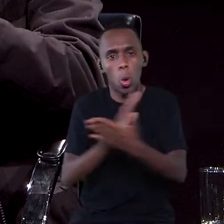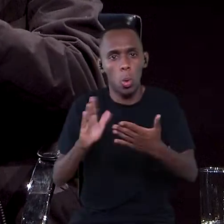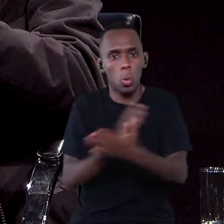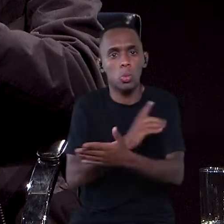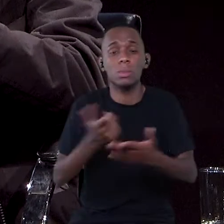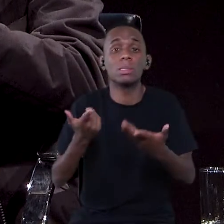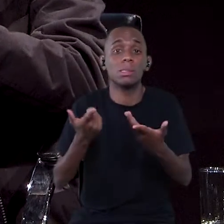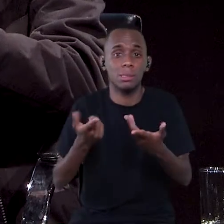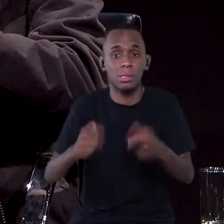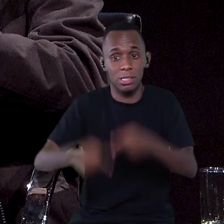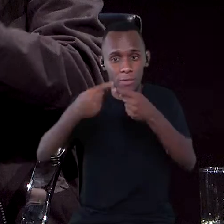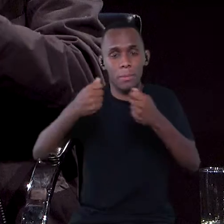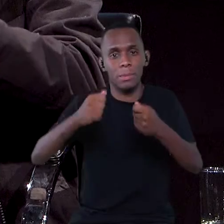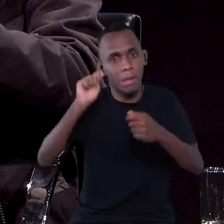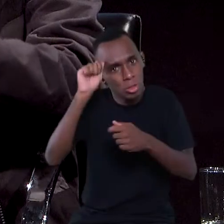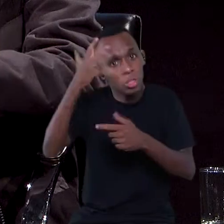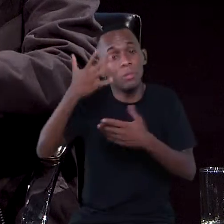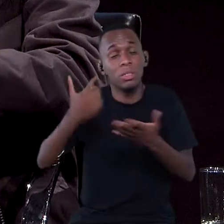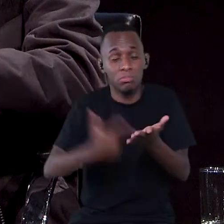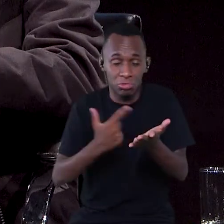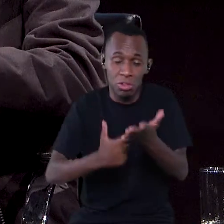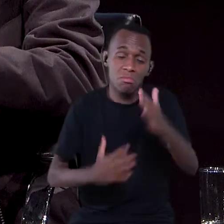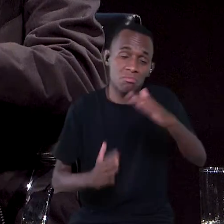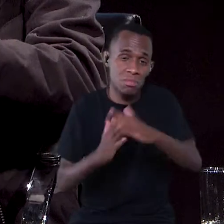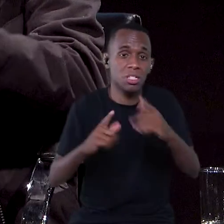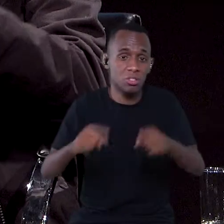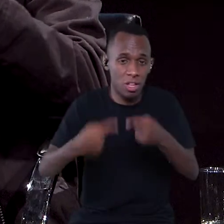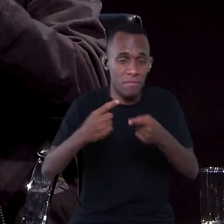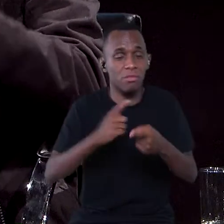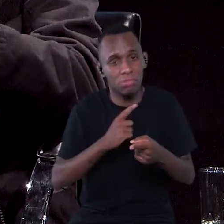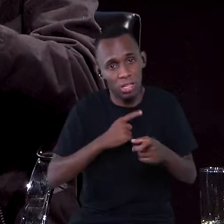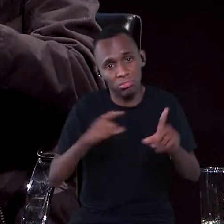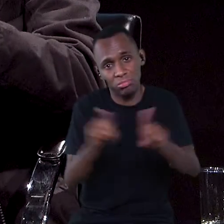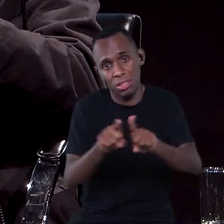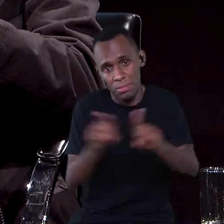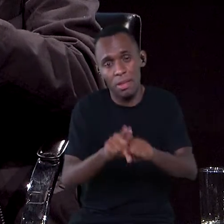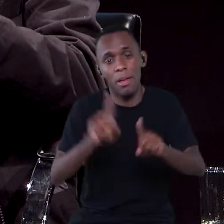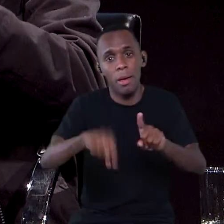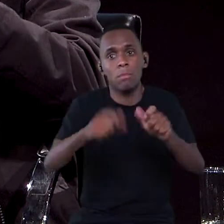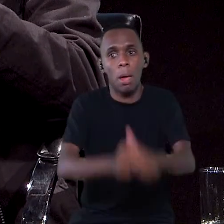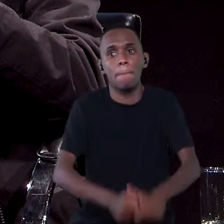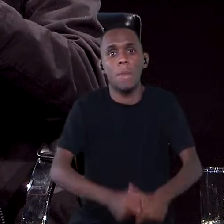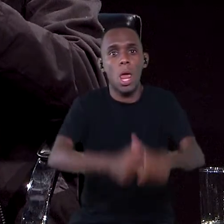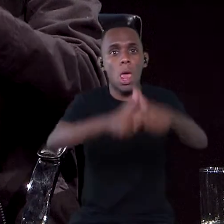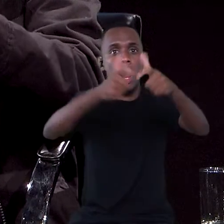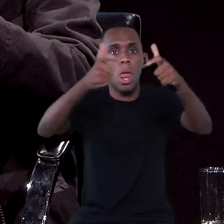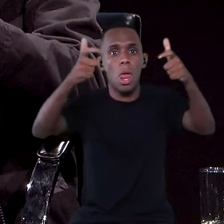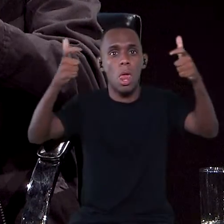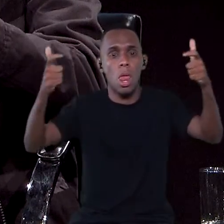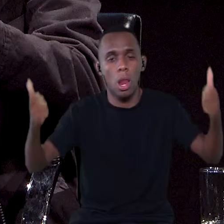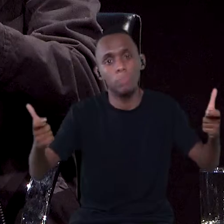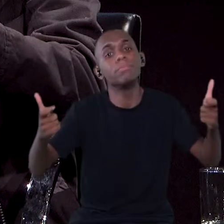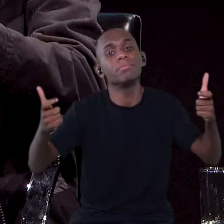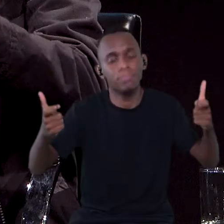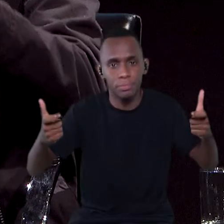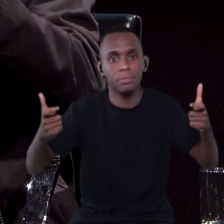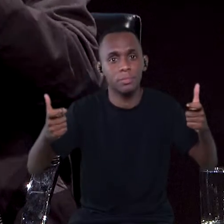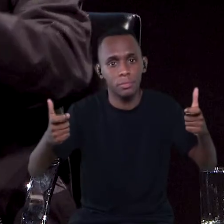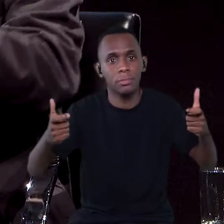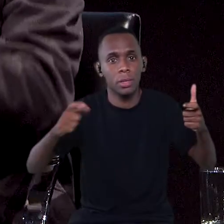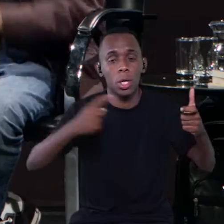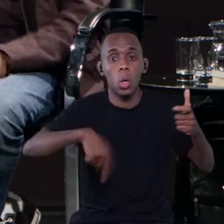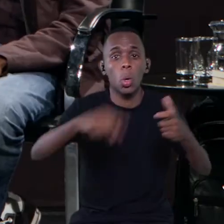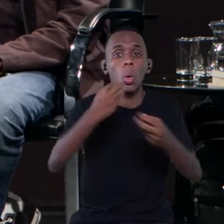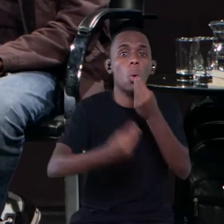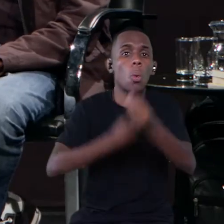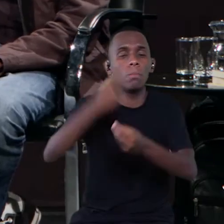resolver. E a literatura, acho que hoje, ela tem uma dessas encruzilhadas, é expandir o seu domínio de expressão e a forma